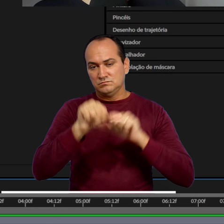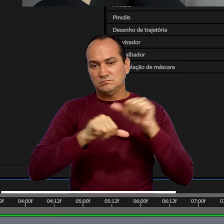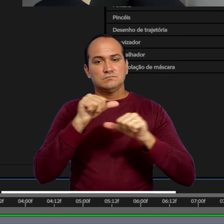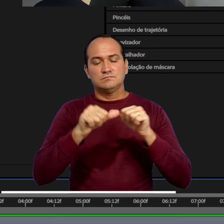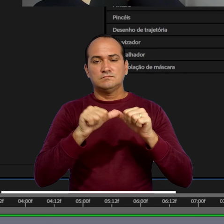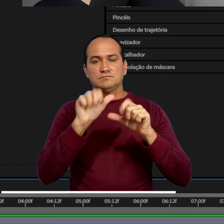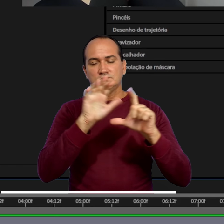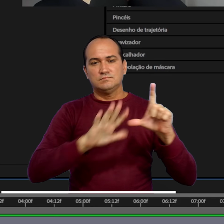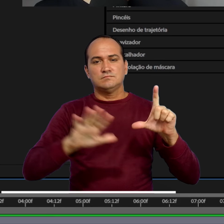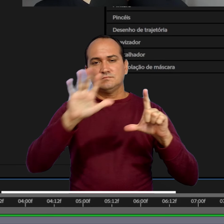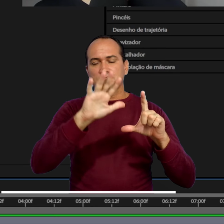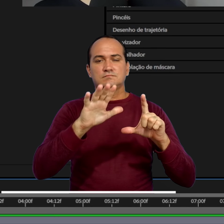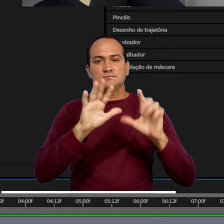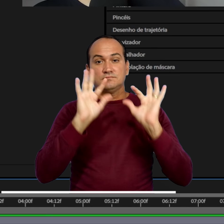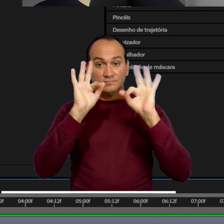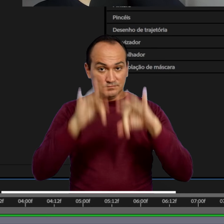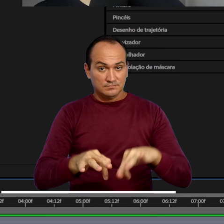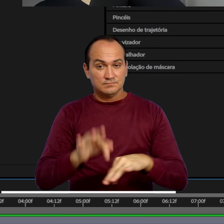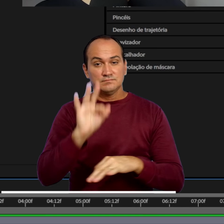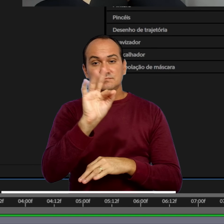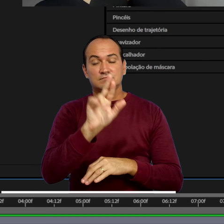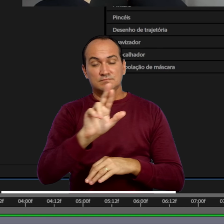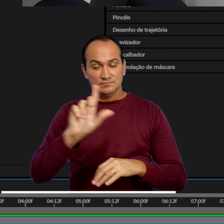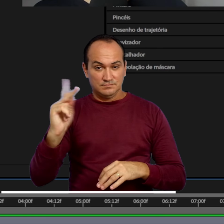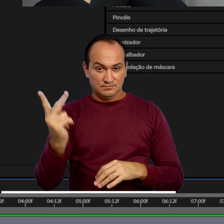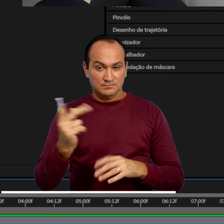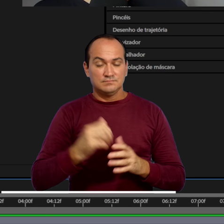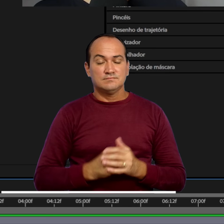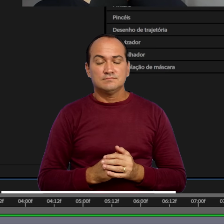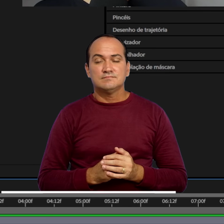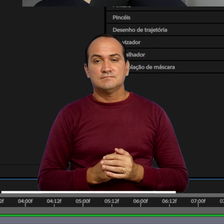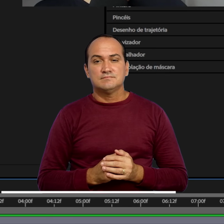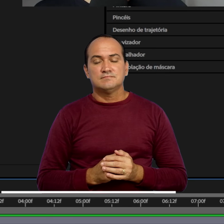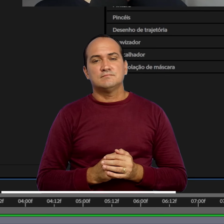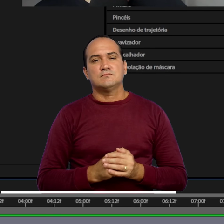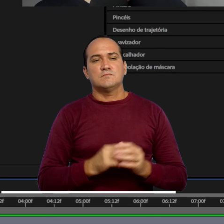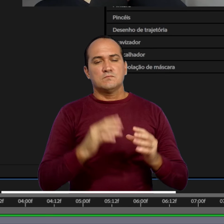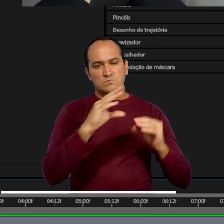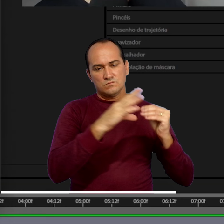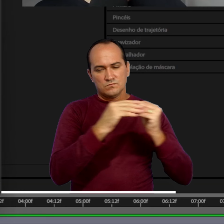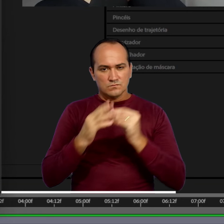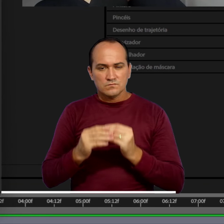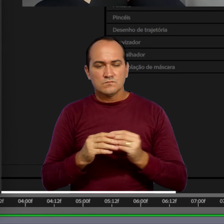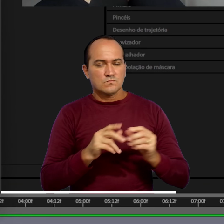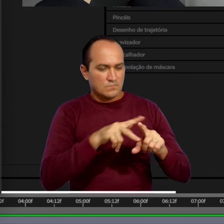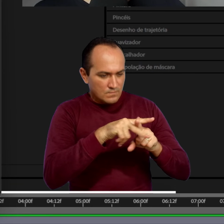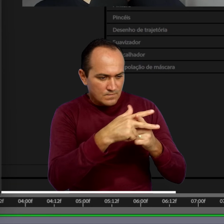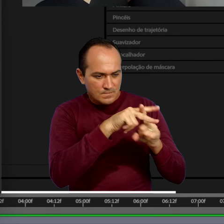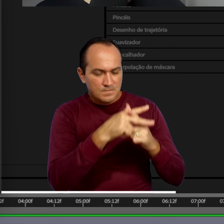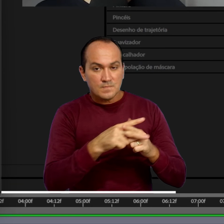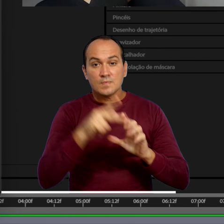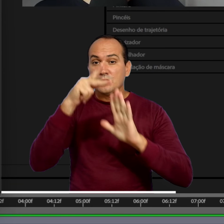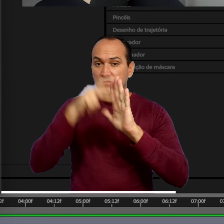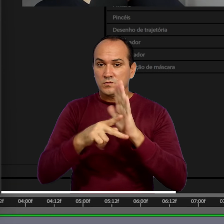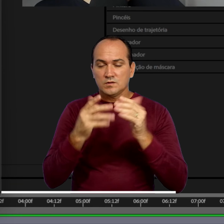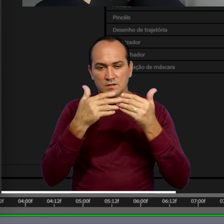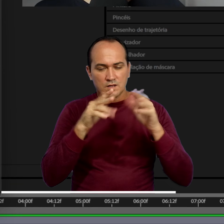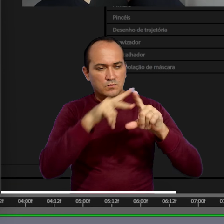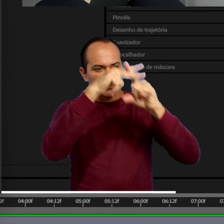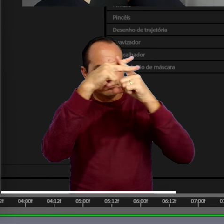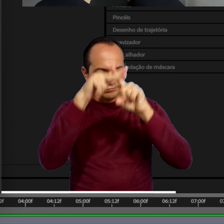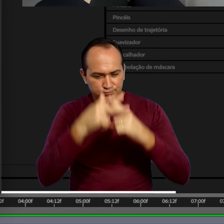quero transformar ela numa imagem final em Full HD. Então eu vou lá no menu de composição, configurações da composição e vou configurar então o meu